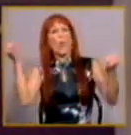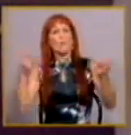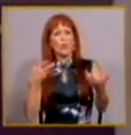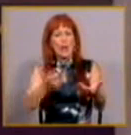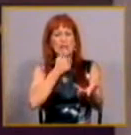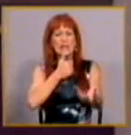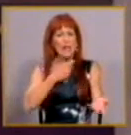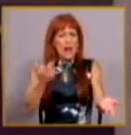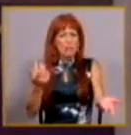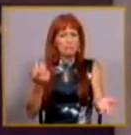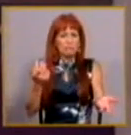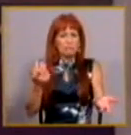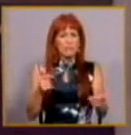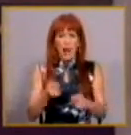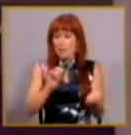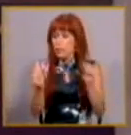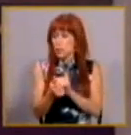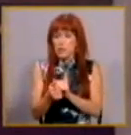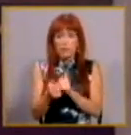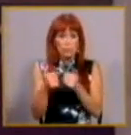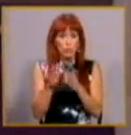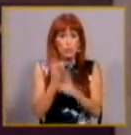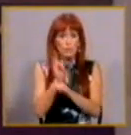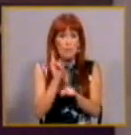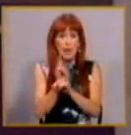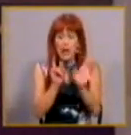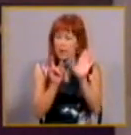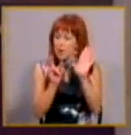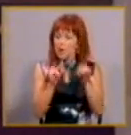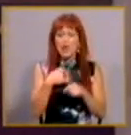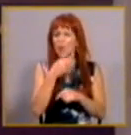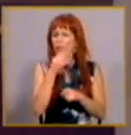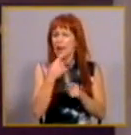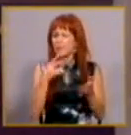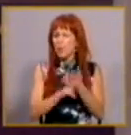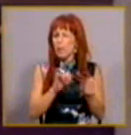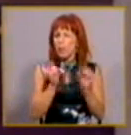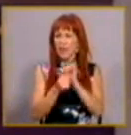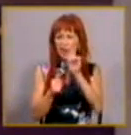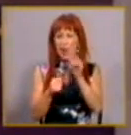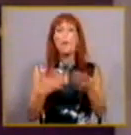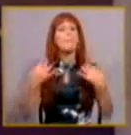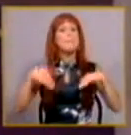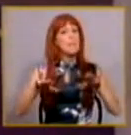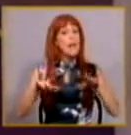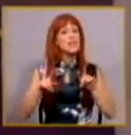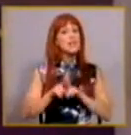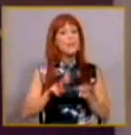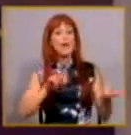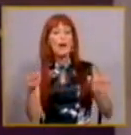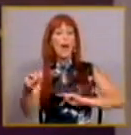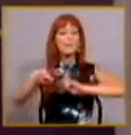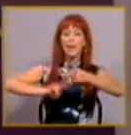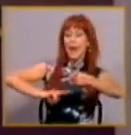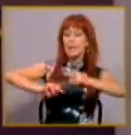estas medidas, aliás, é uma mudança para que fique tudo na mesma. Por isso não estamos aqui a falar de uma verdadeira mudança, mas sim de uma alternância que